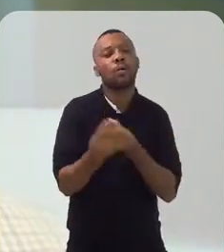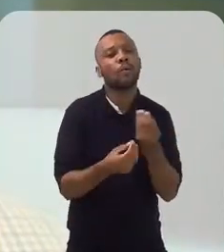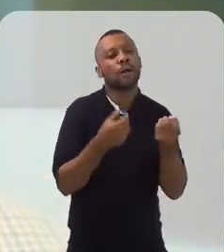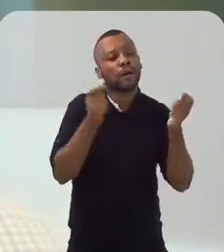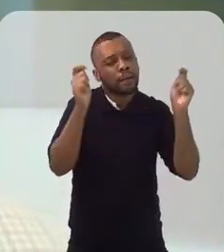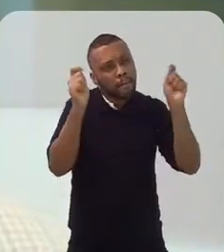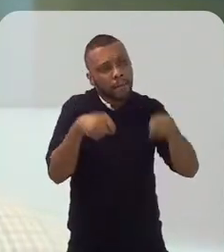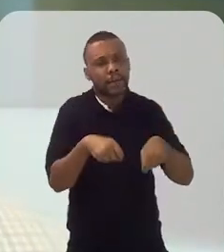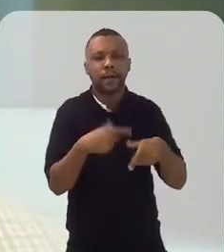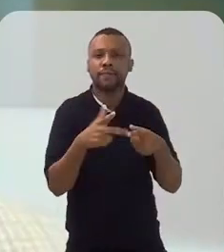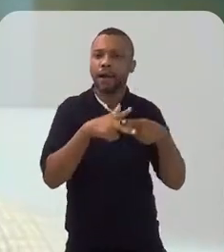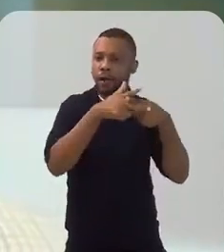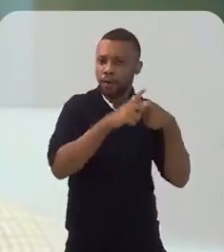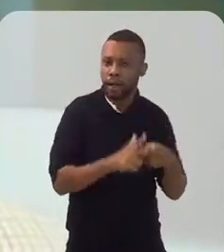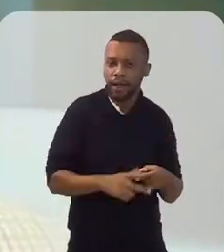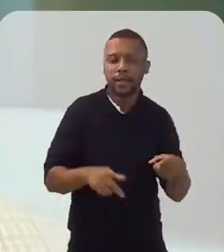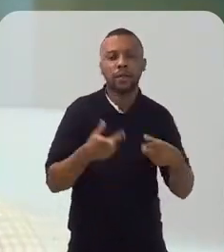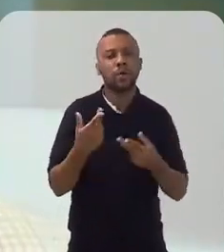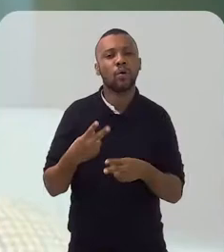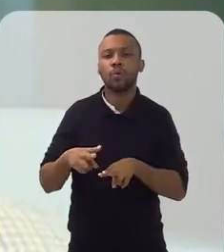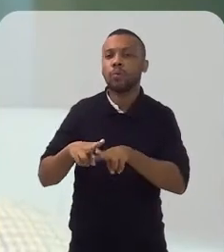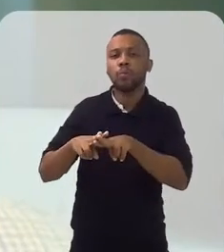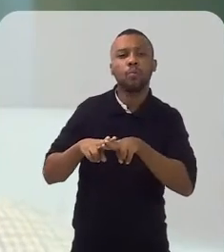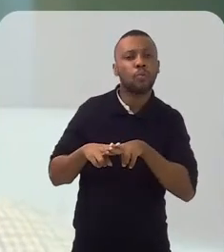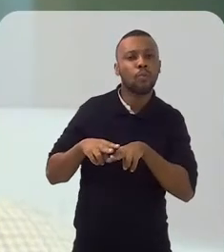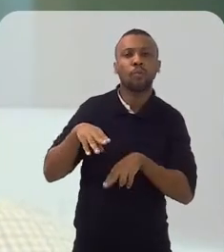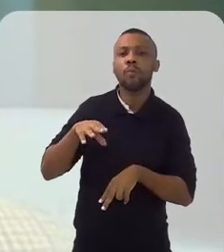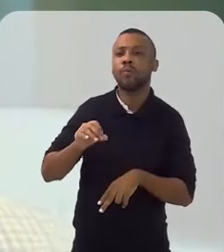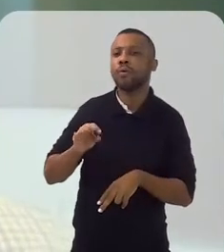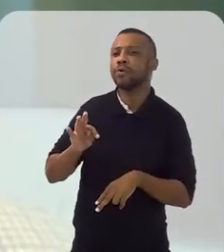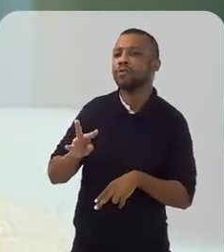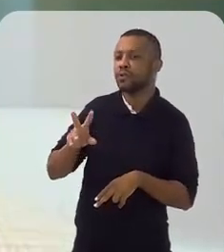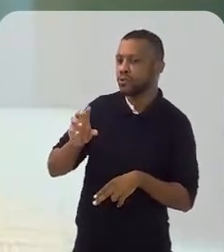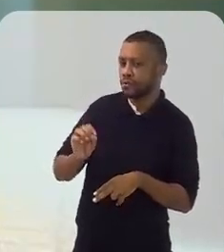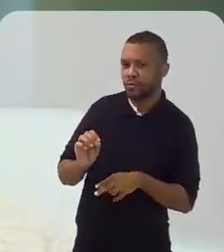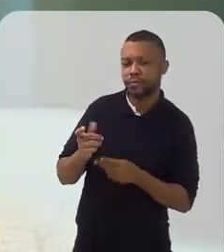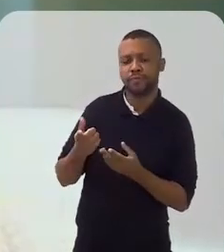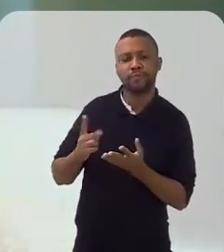o motivo e os benefícios que eles teriam